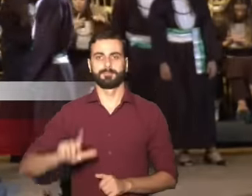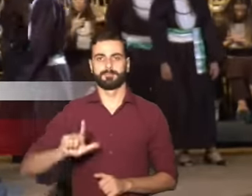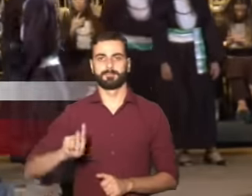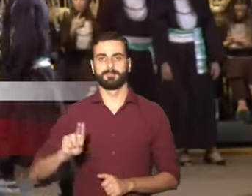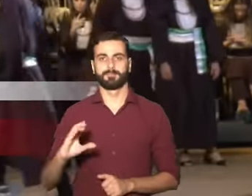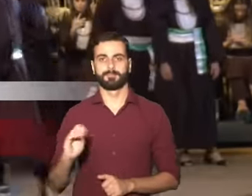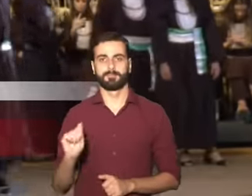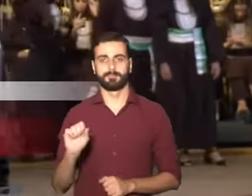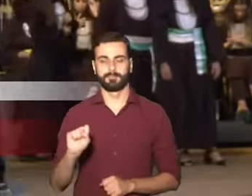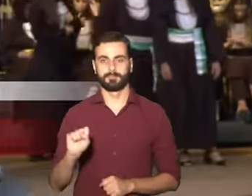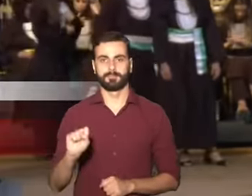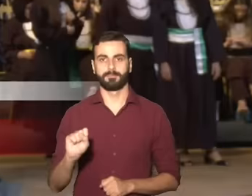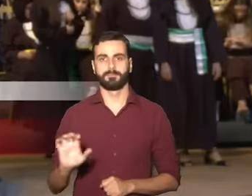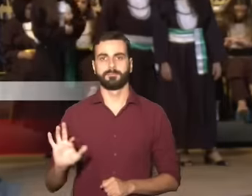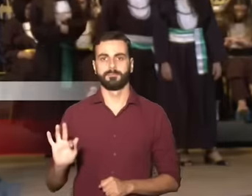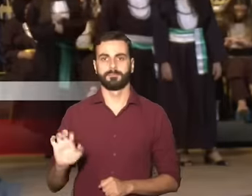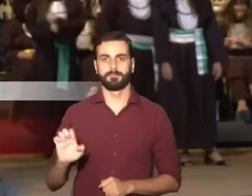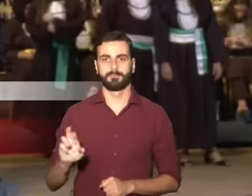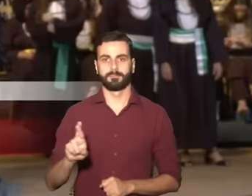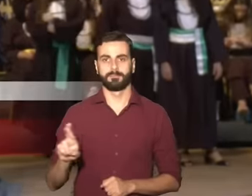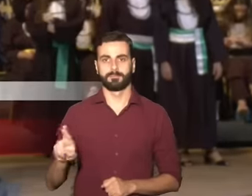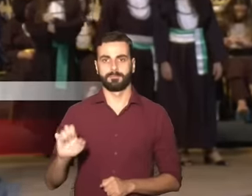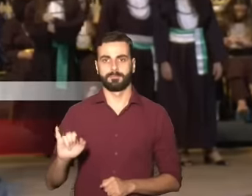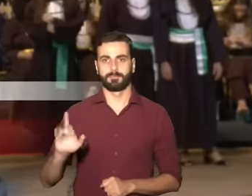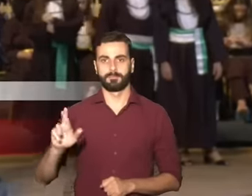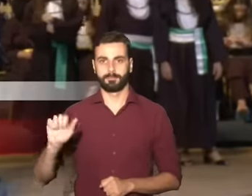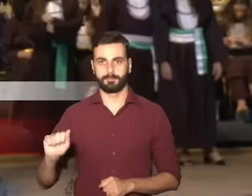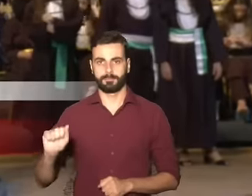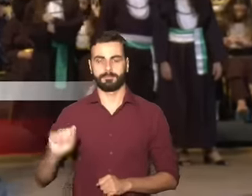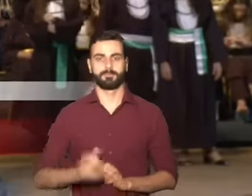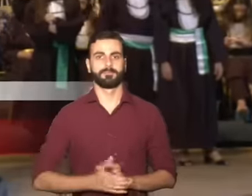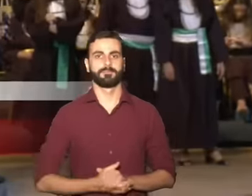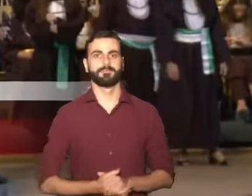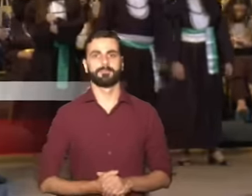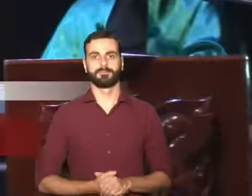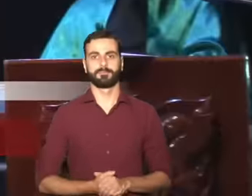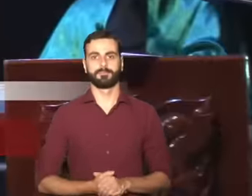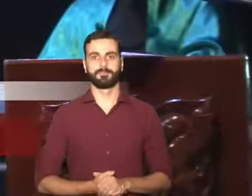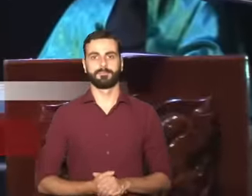Lucas Trevenzoli Ferreira da Silva Vidal,